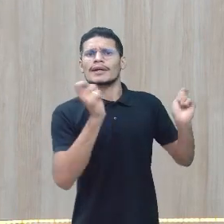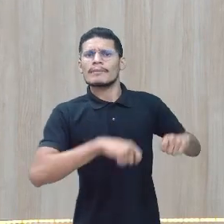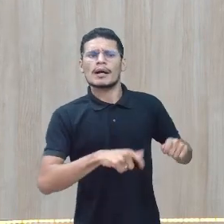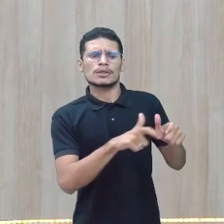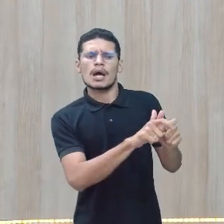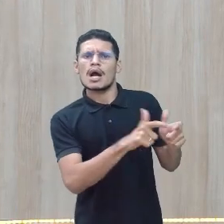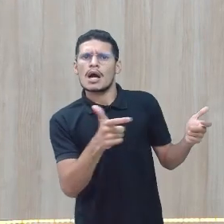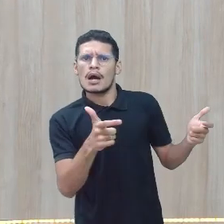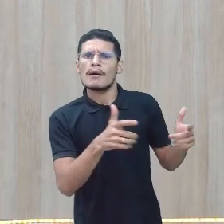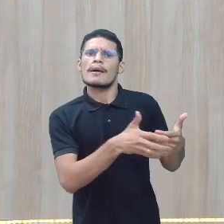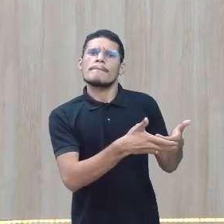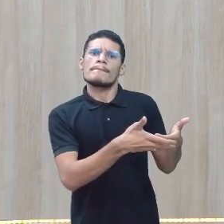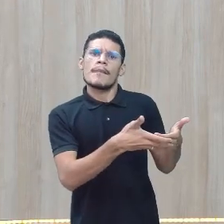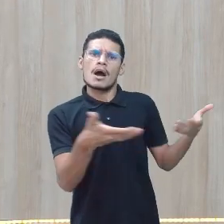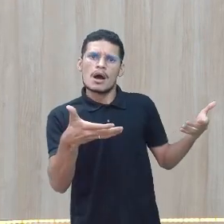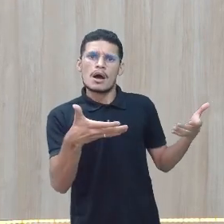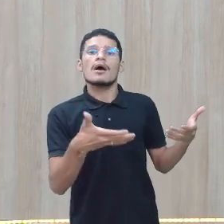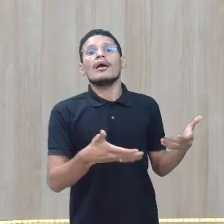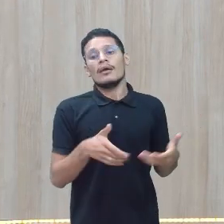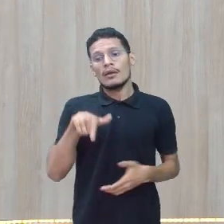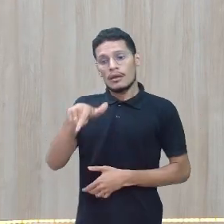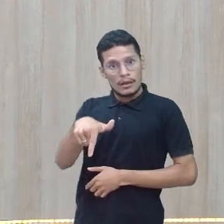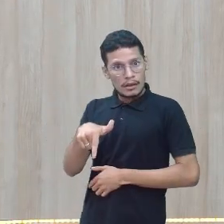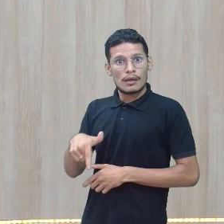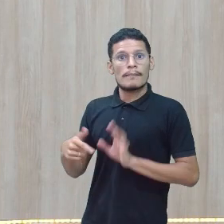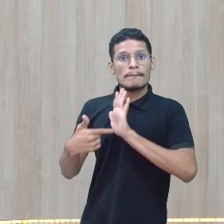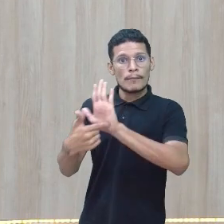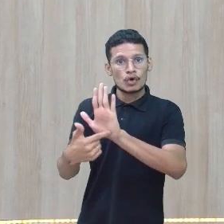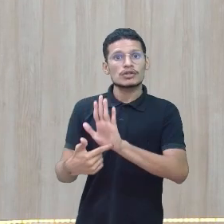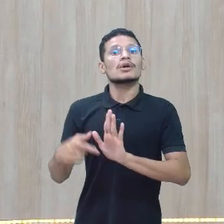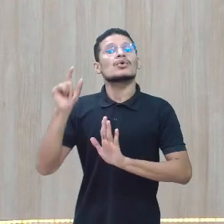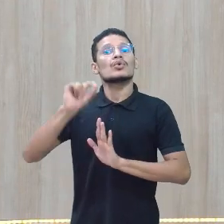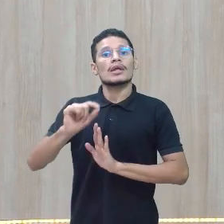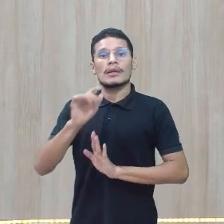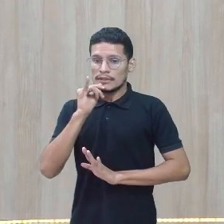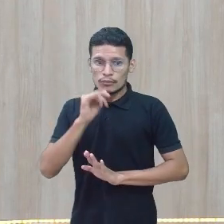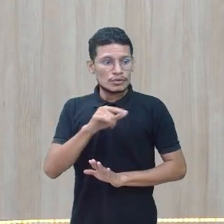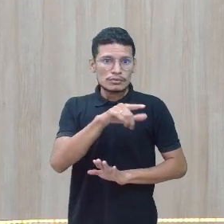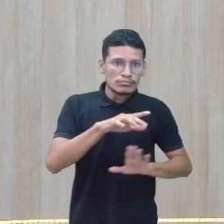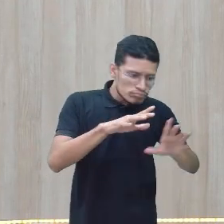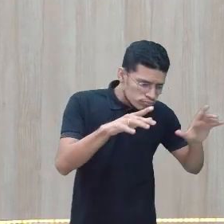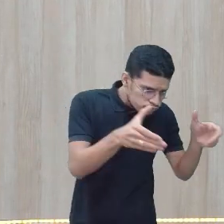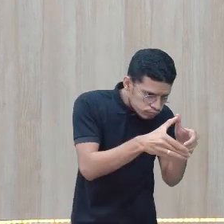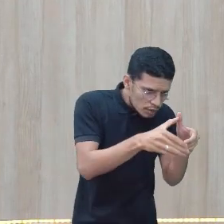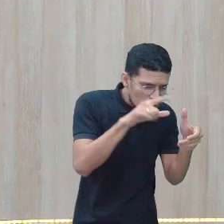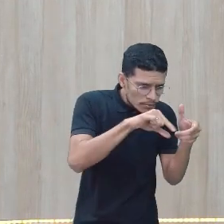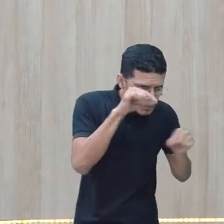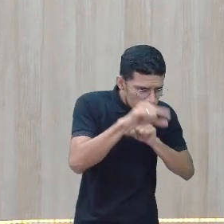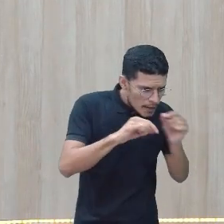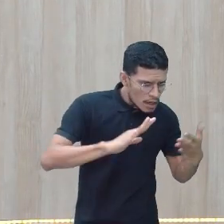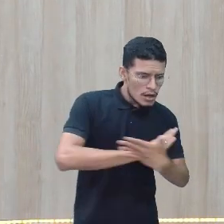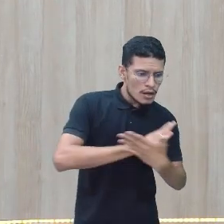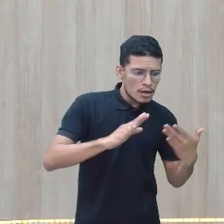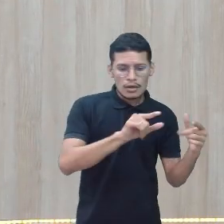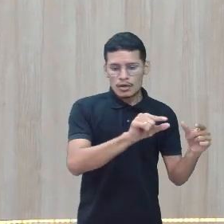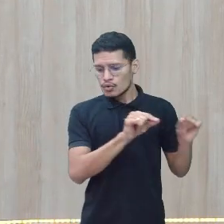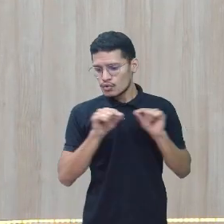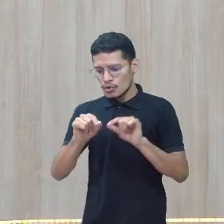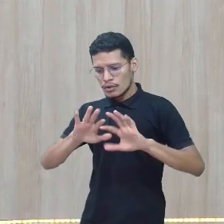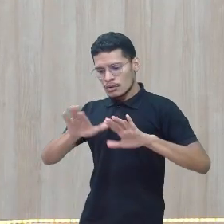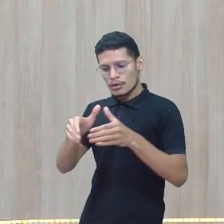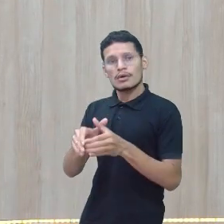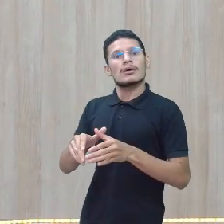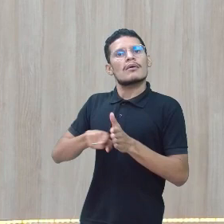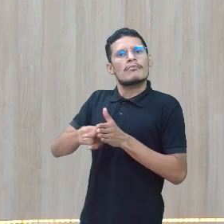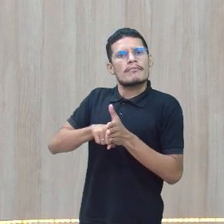mais ampla, e a amostra a gente vai ter que pegar um pedaço daquela população para utilizar dela e fazer o nosso objeto